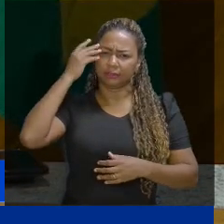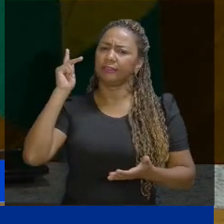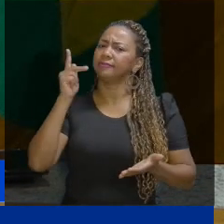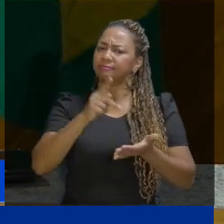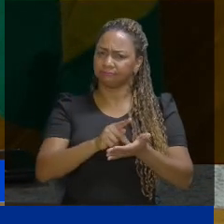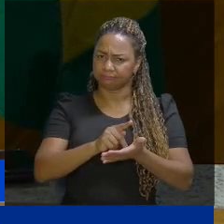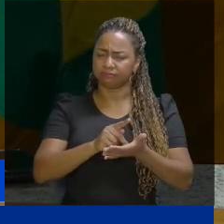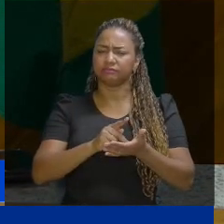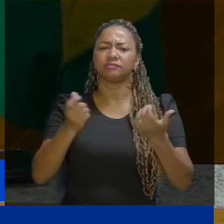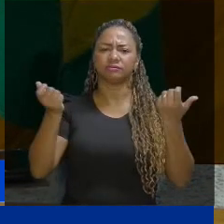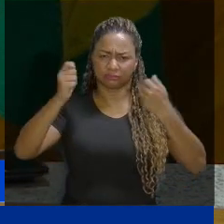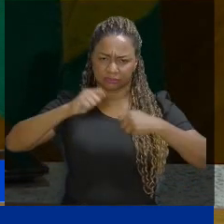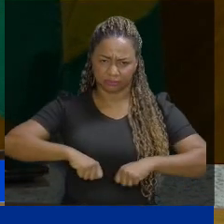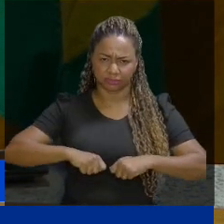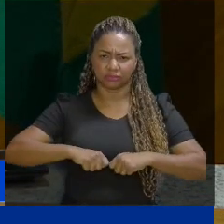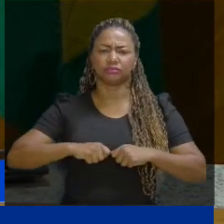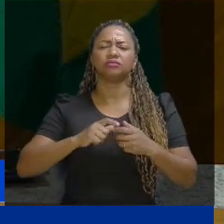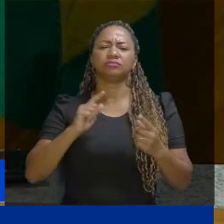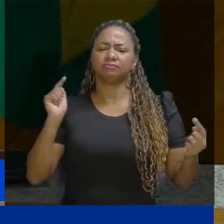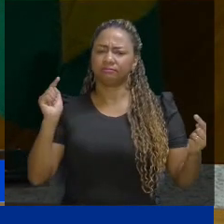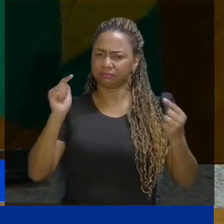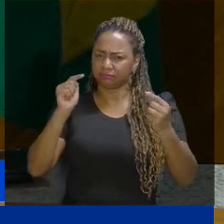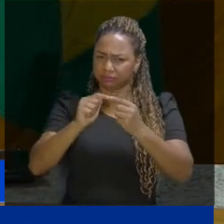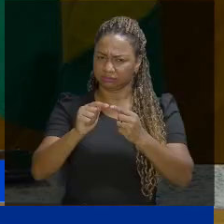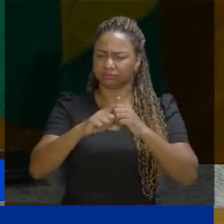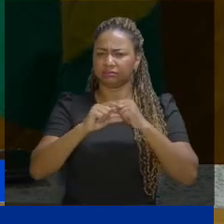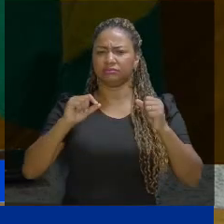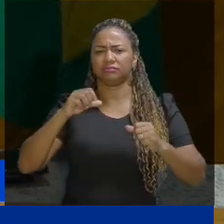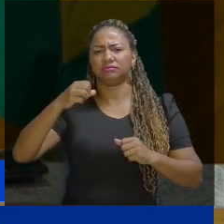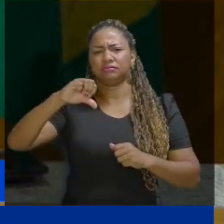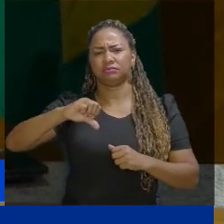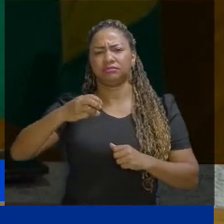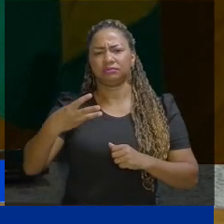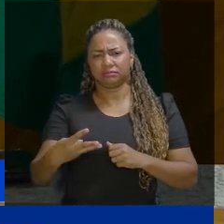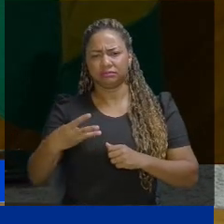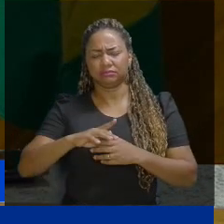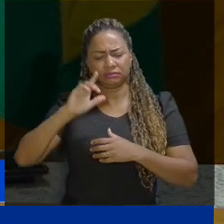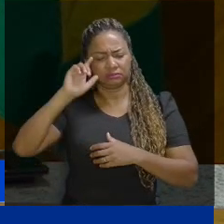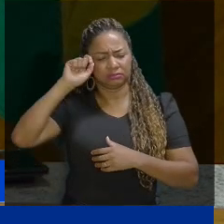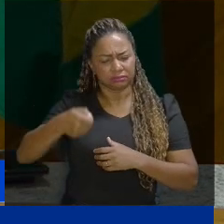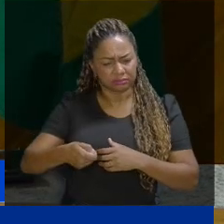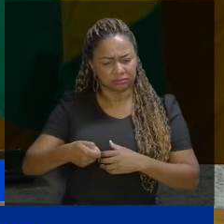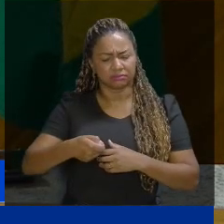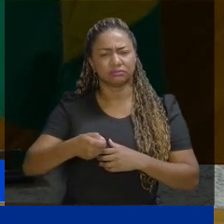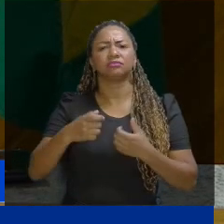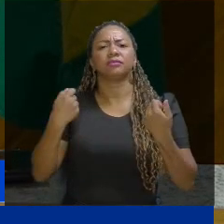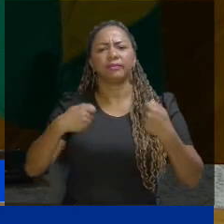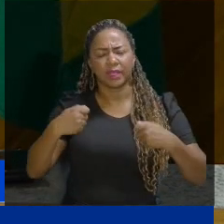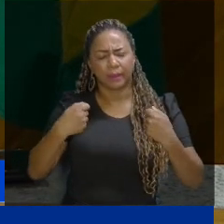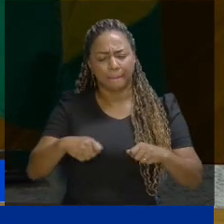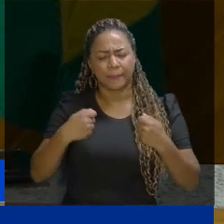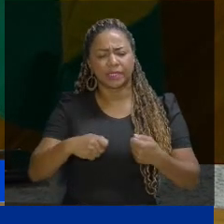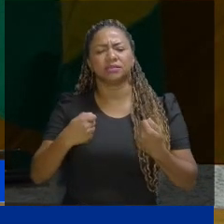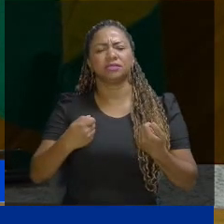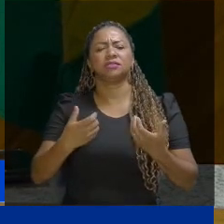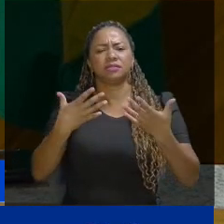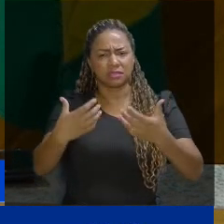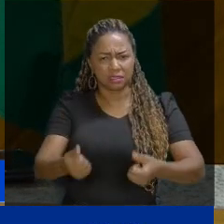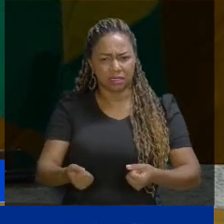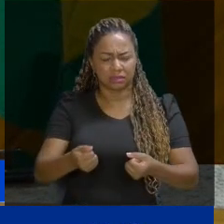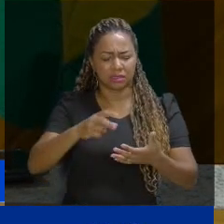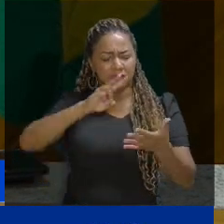que é possível se aplicar o artigo 93 para decisões colegiadas, precisa ser enfrentado